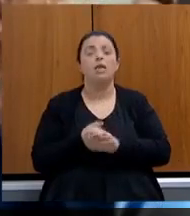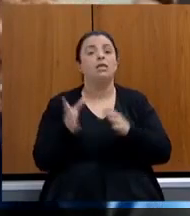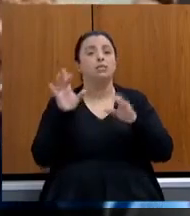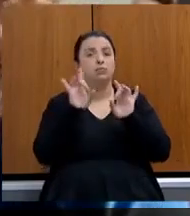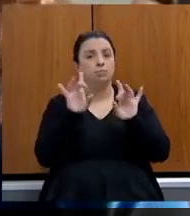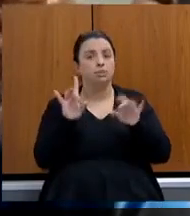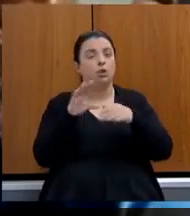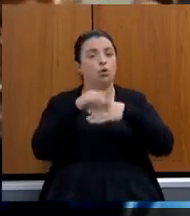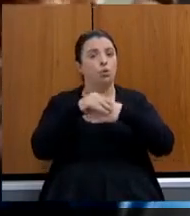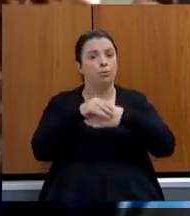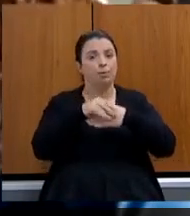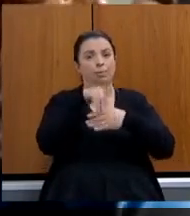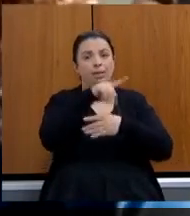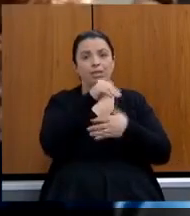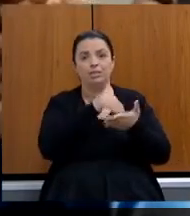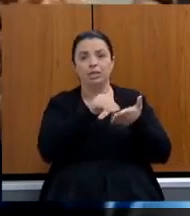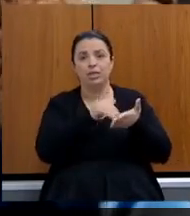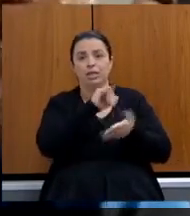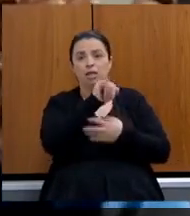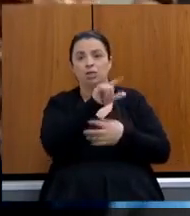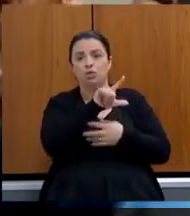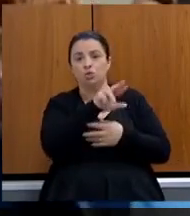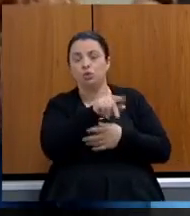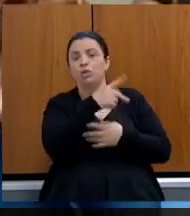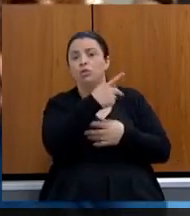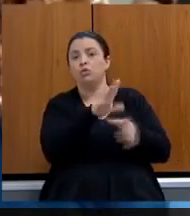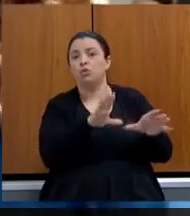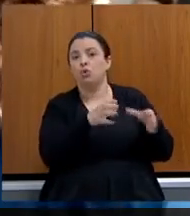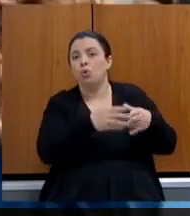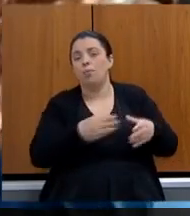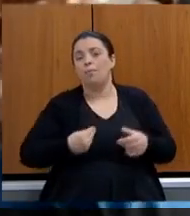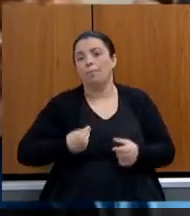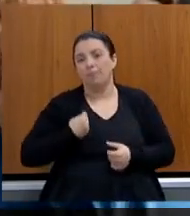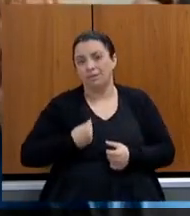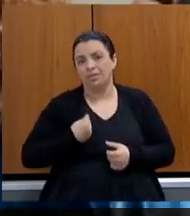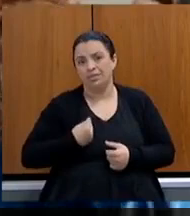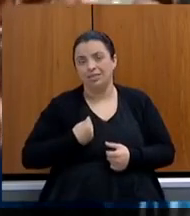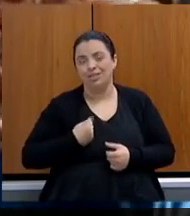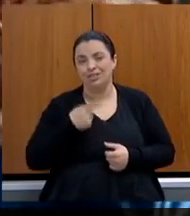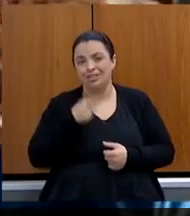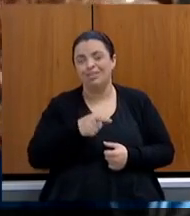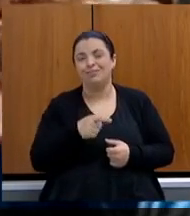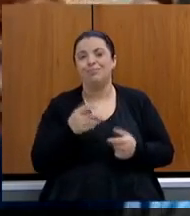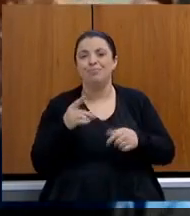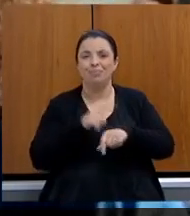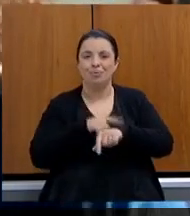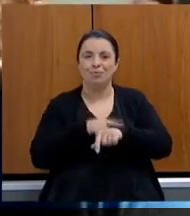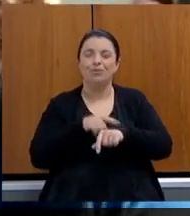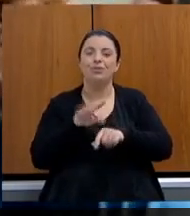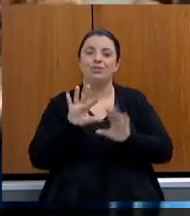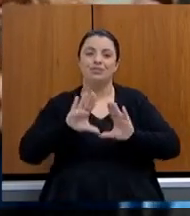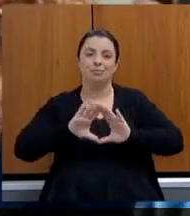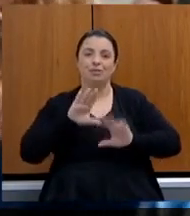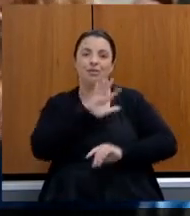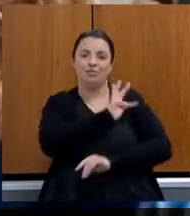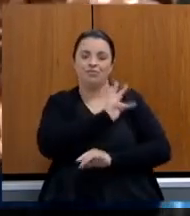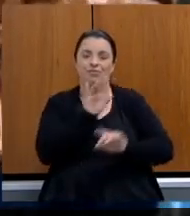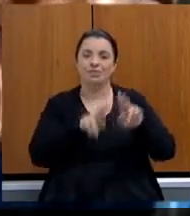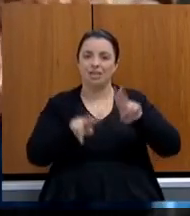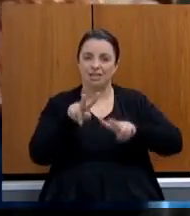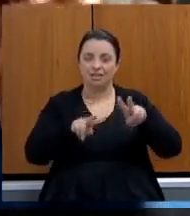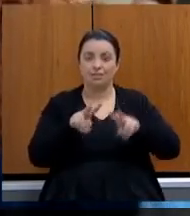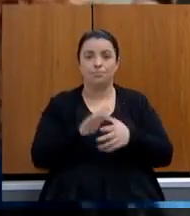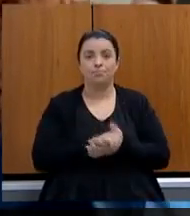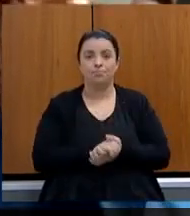fazer um complemento especial a secretaria Júlia e a sua equipe Presente Em Mais uma etapa do Assembleia fiscaliza eu vou deixar